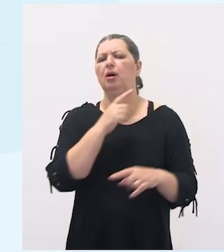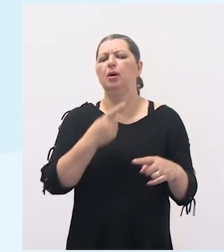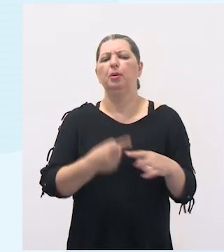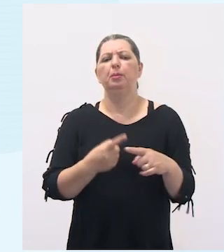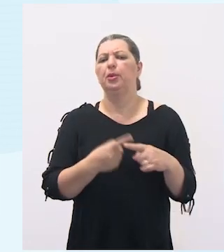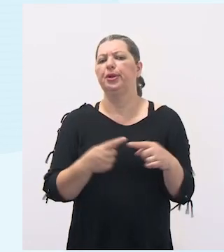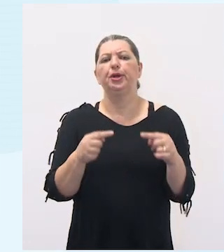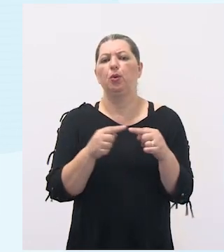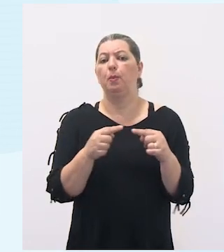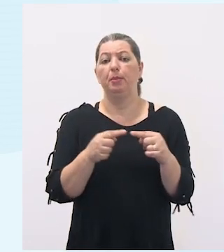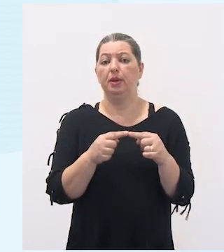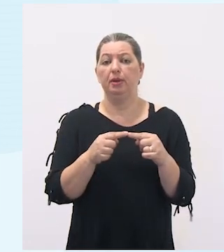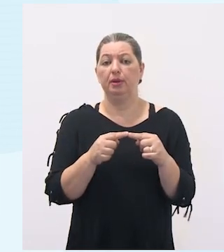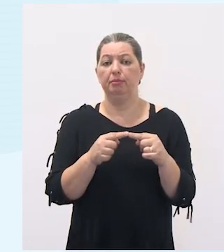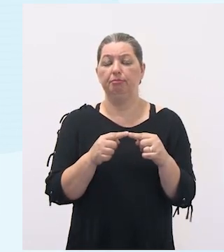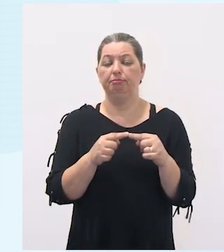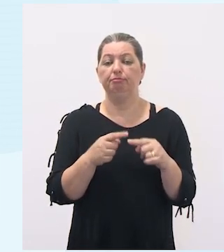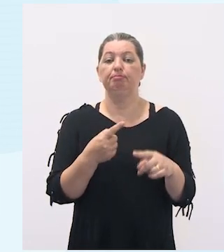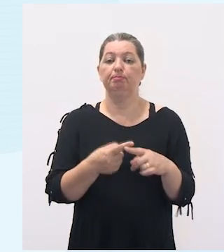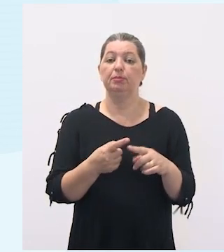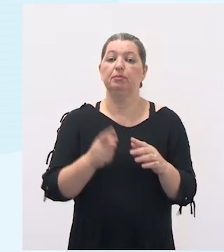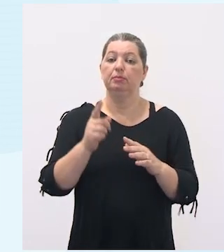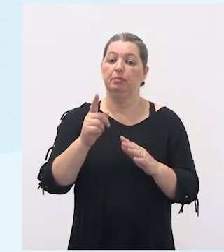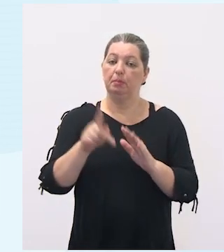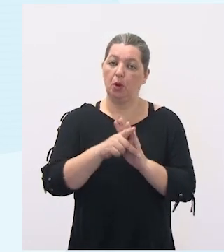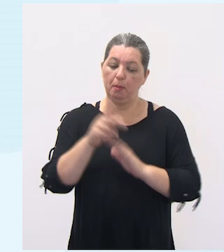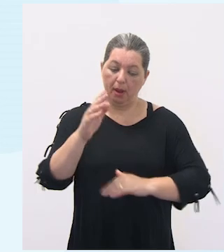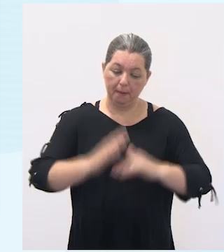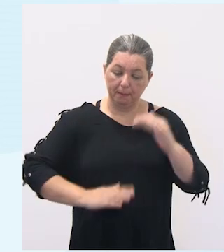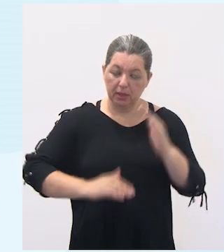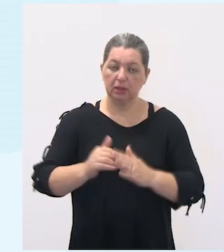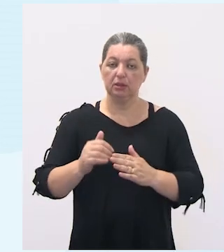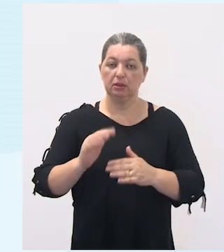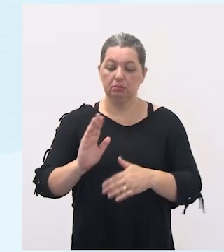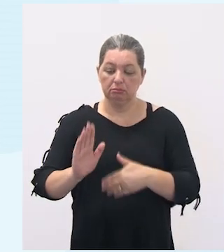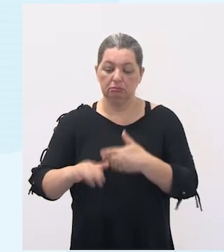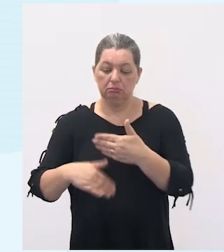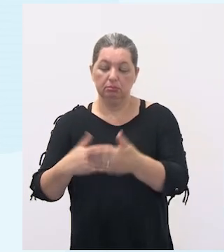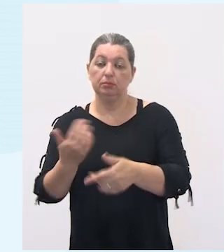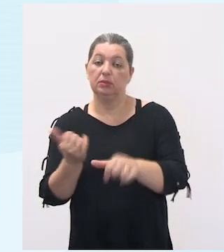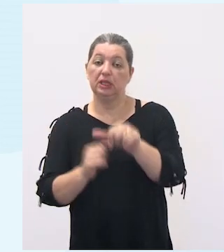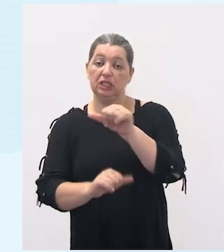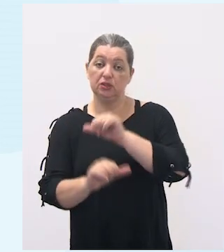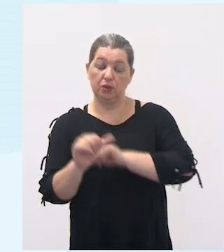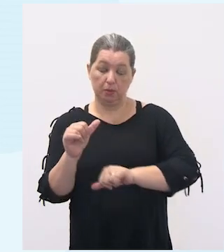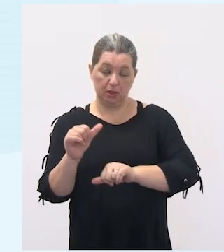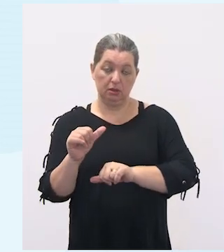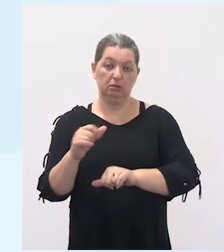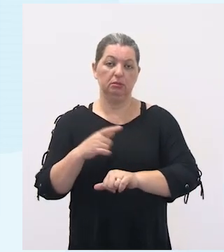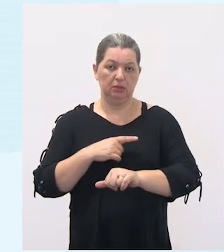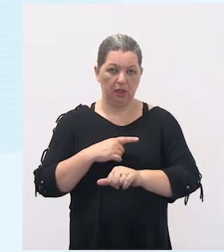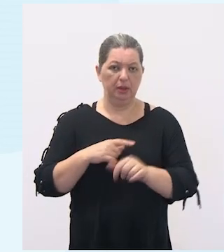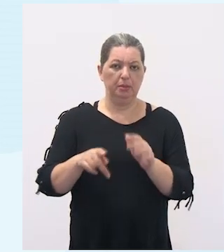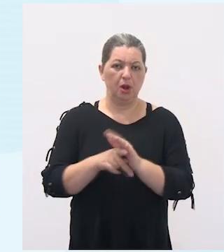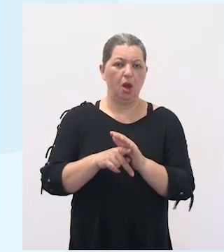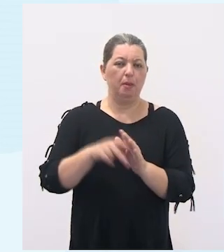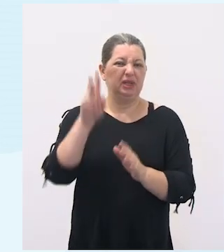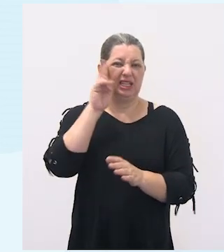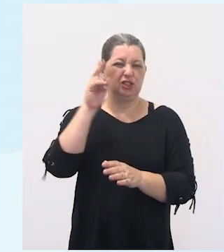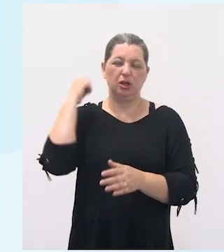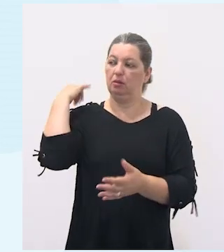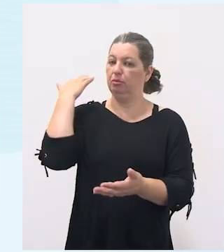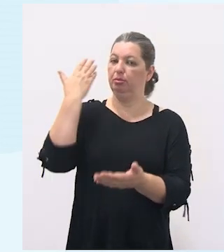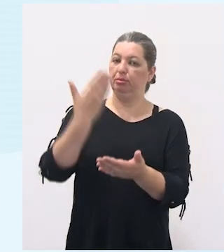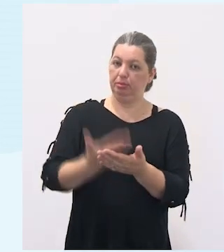em todos os anos? Porque as habilidades elas vão sofrendo gradação. Então, ela tem uma série histórica, como a gente já tinha dito,